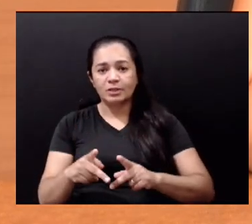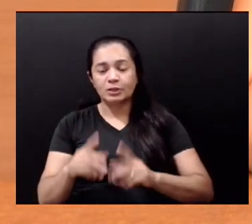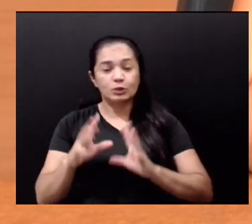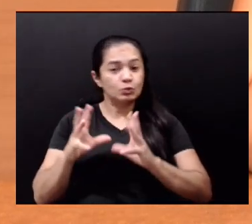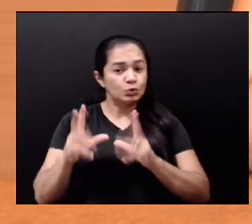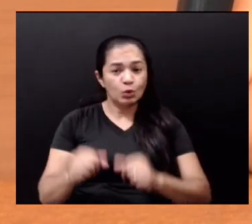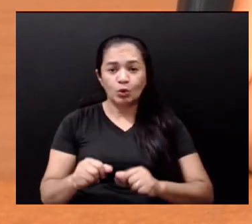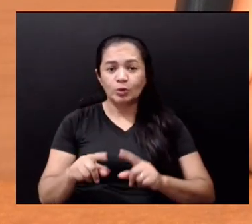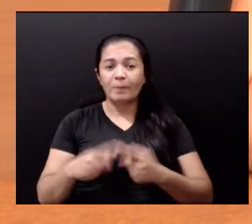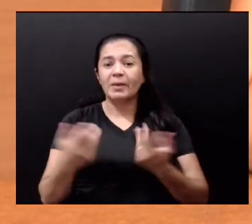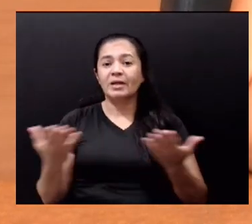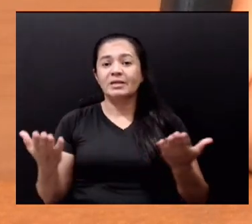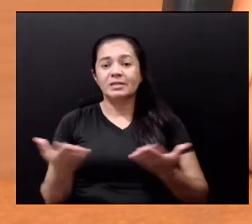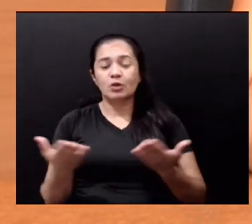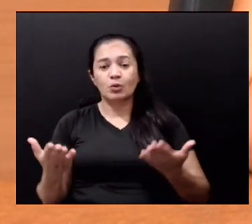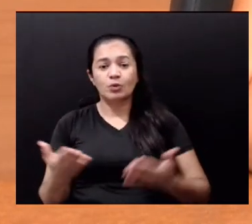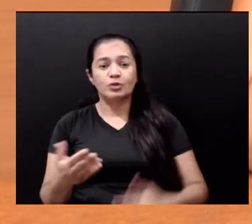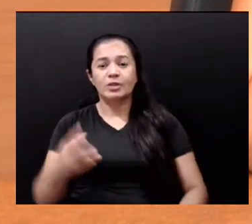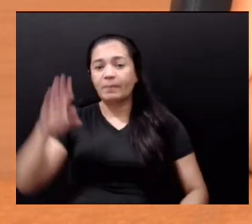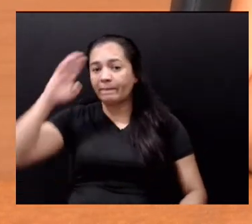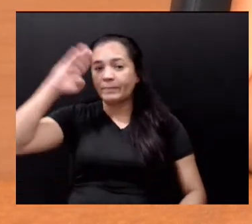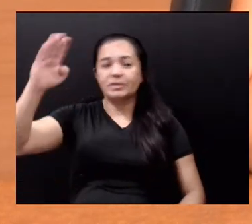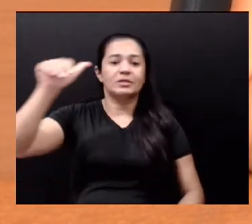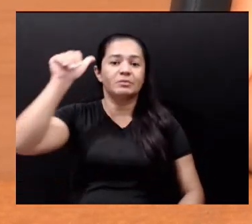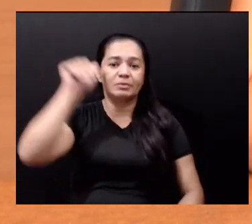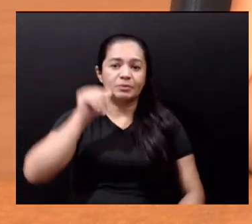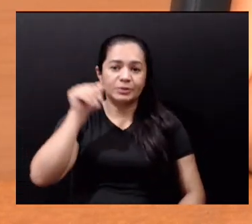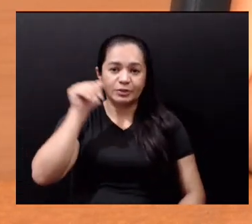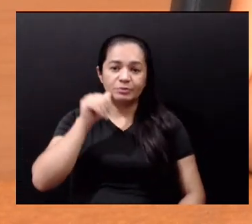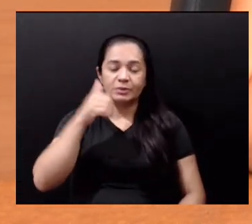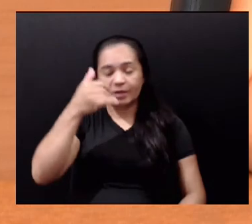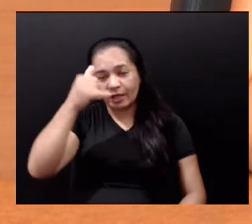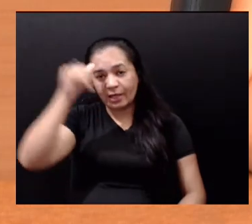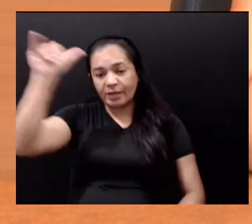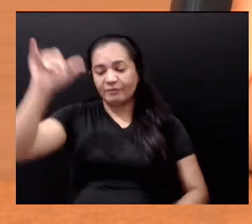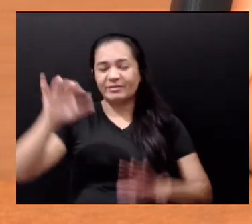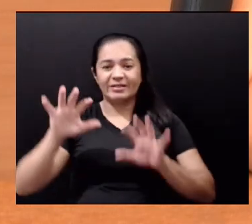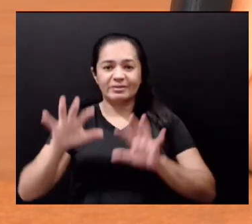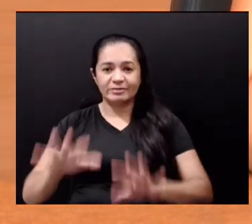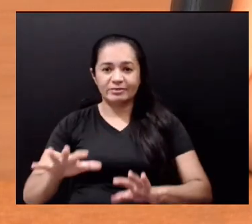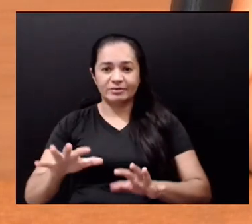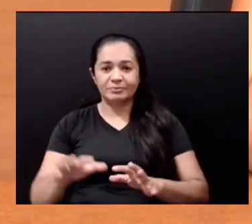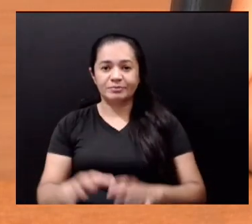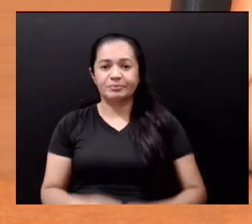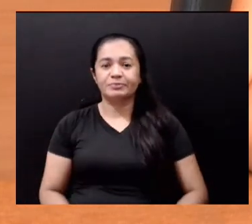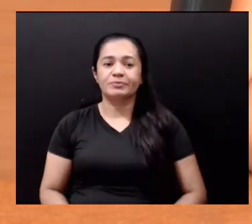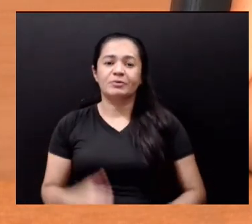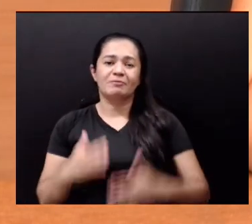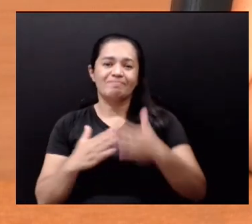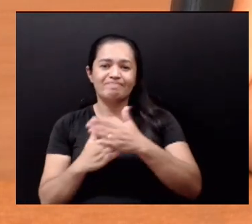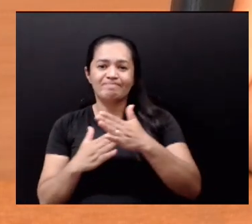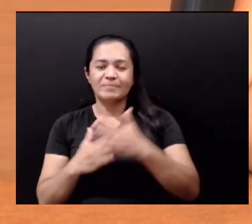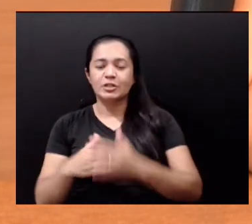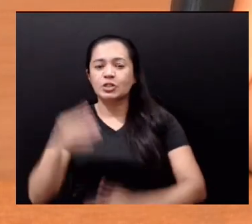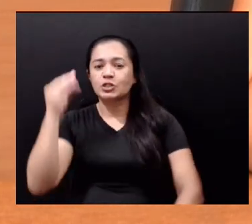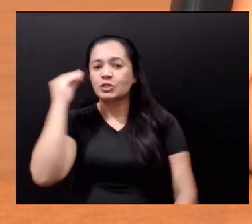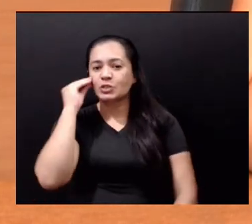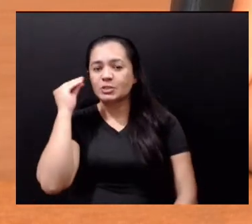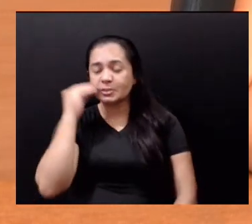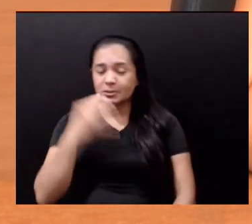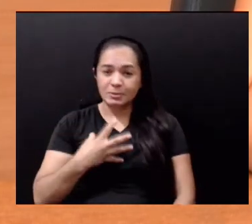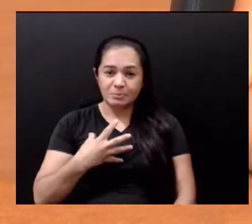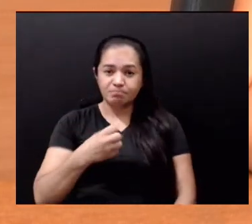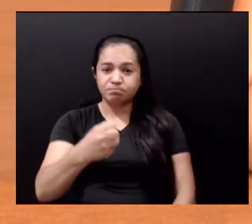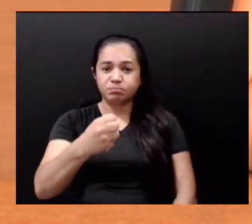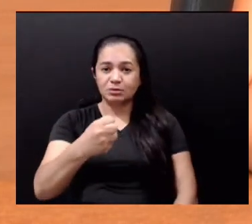das mulheres, não chegue nessa situação, né, limite de uma tentativa tão trágica de tirar a